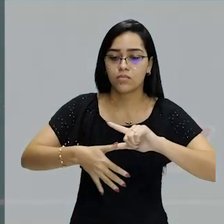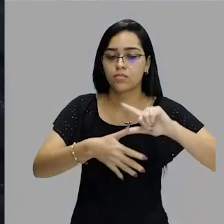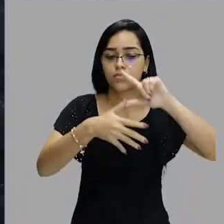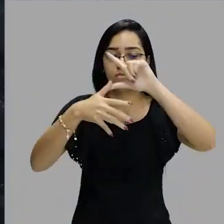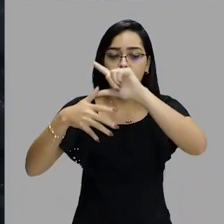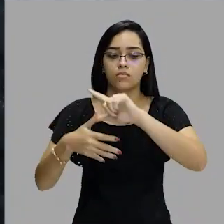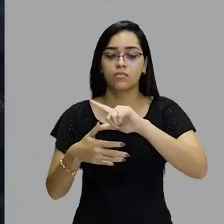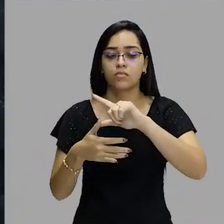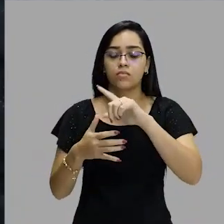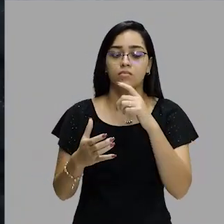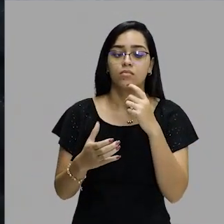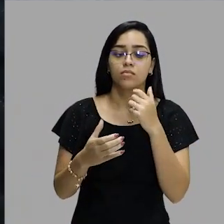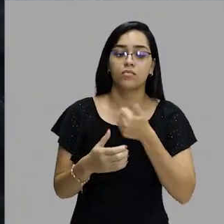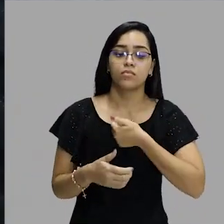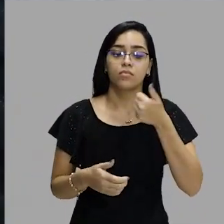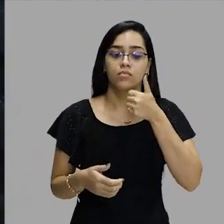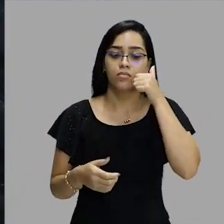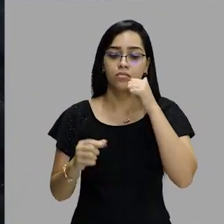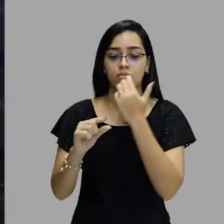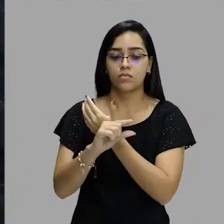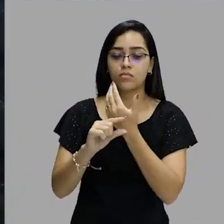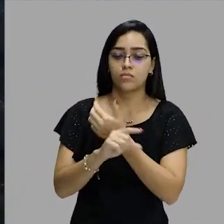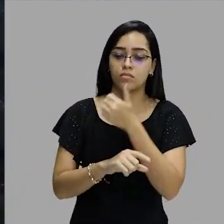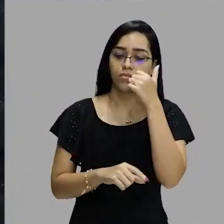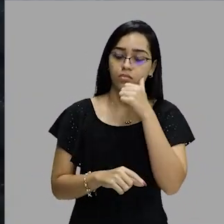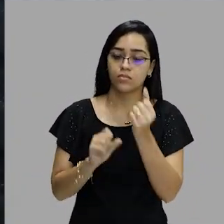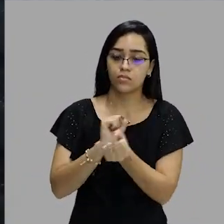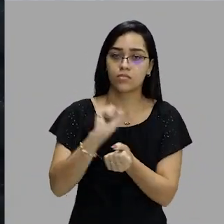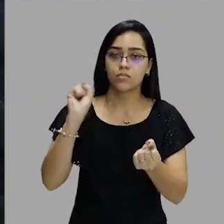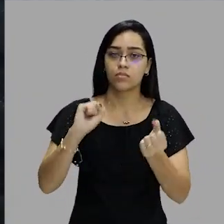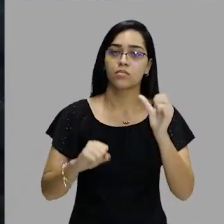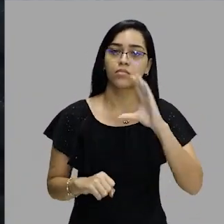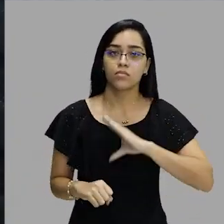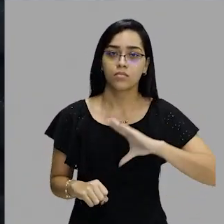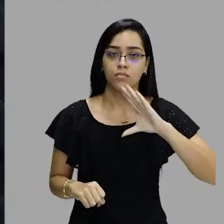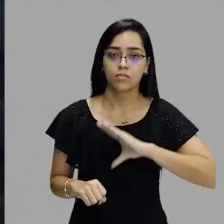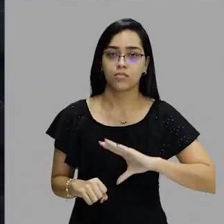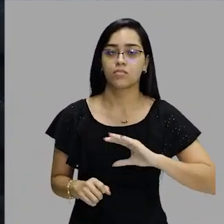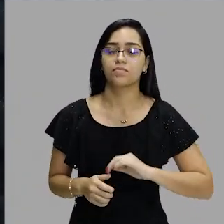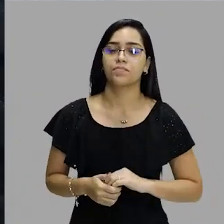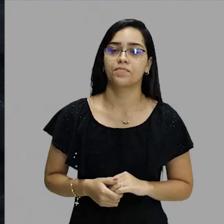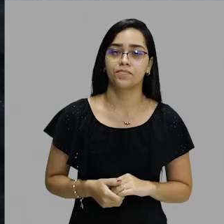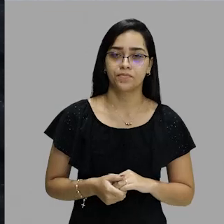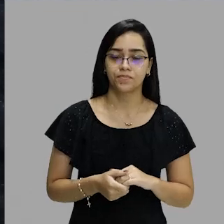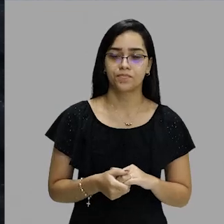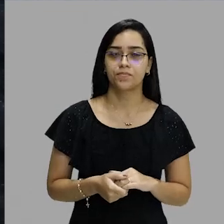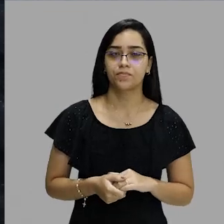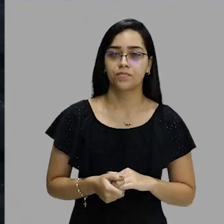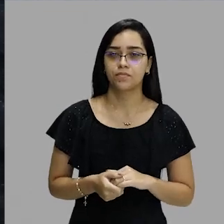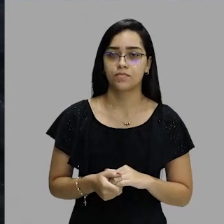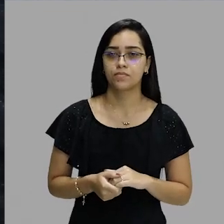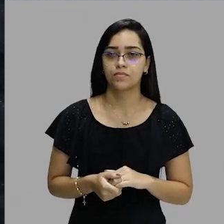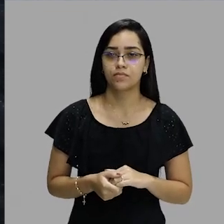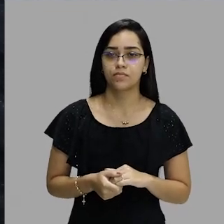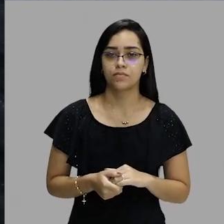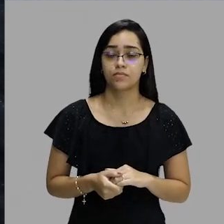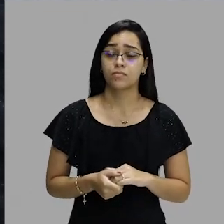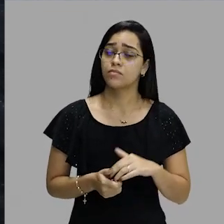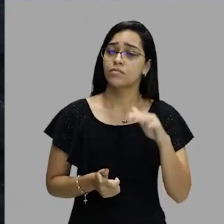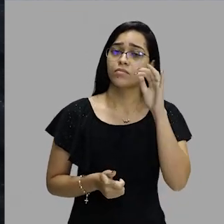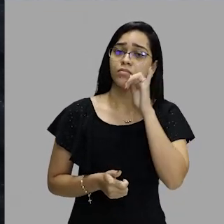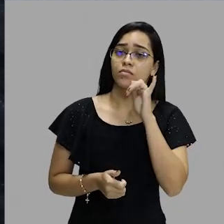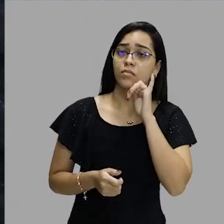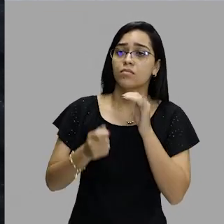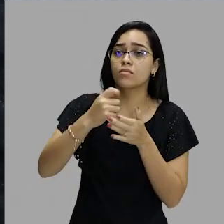é que diz? Nasce na mesma terra? Nossa conterrânea. Ela foi considerada a primeira romancista negra. E, por